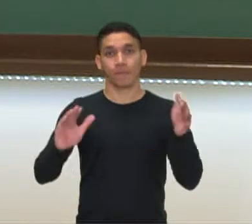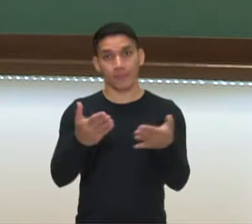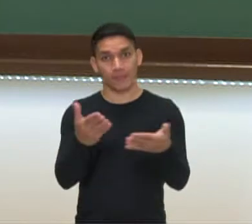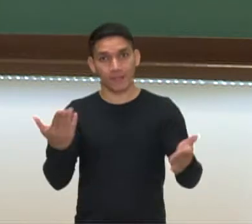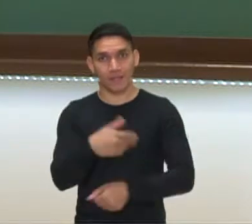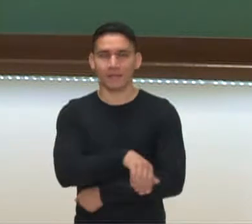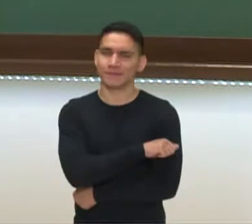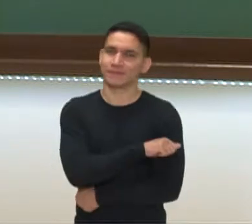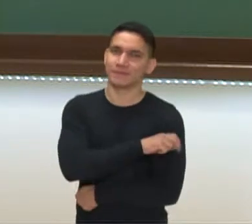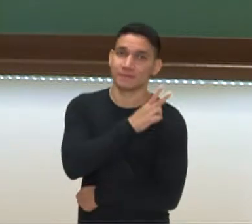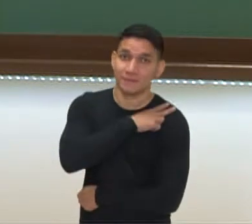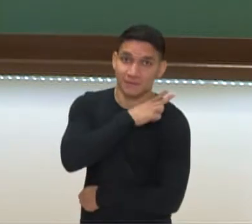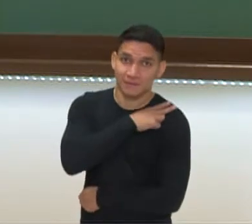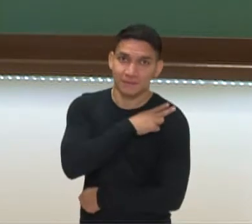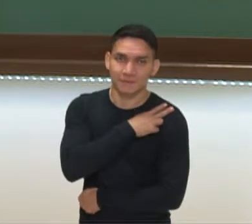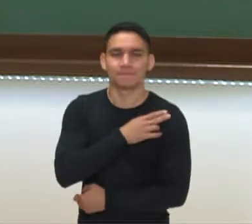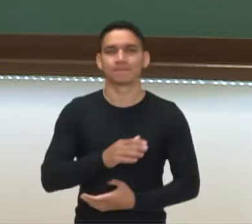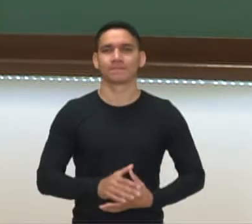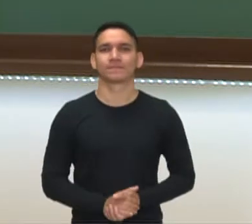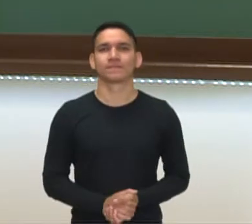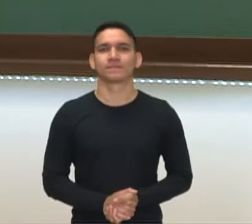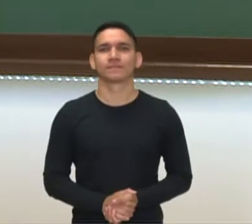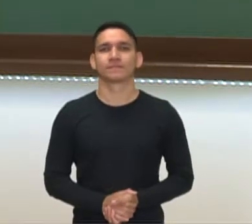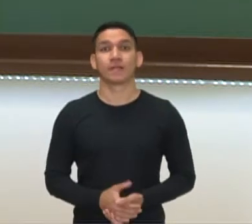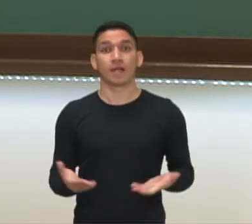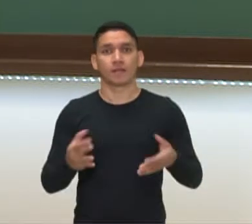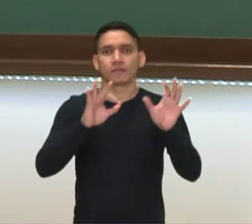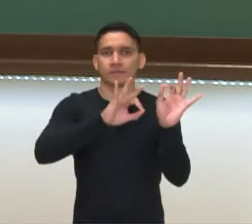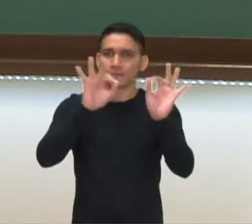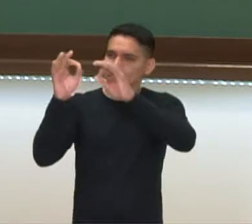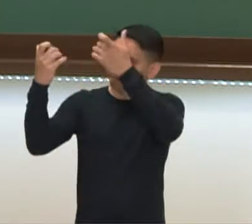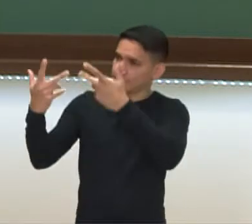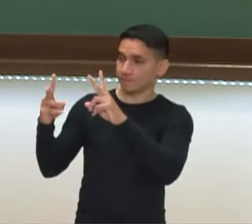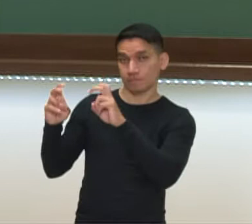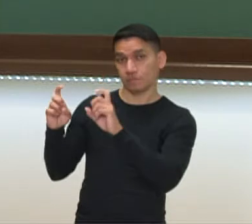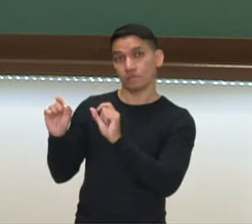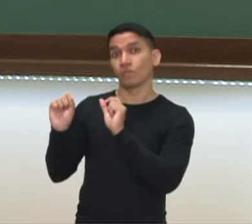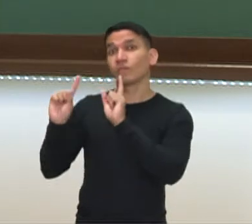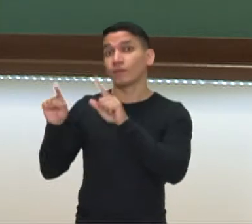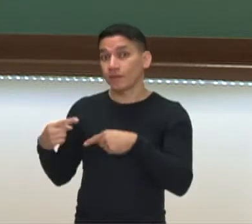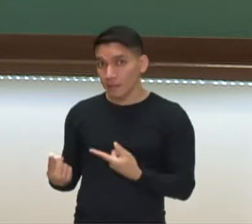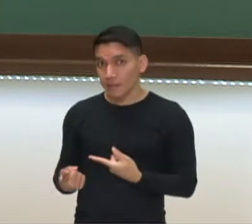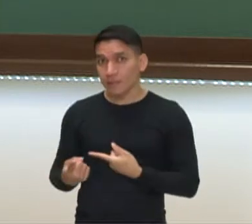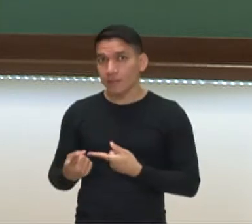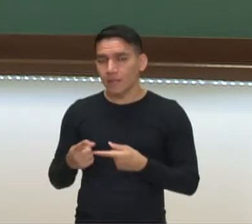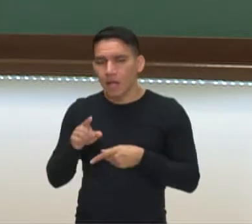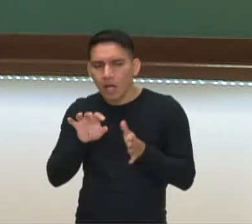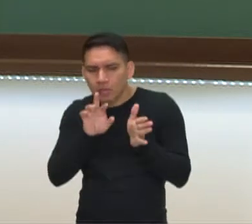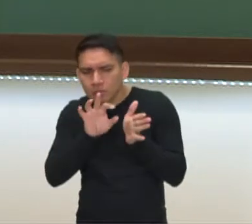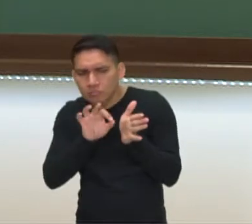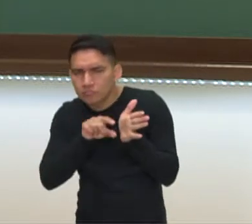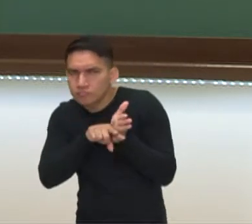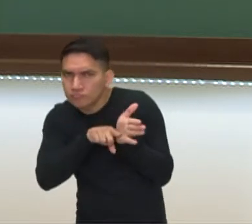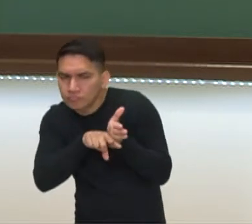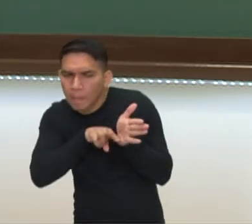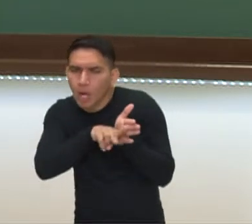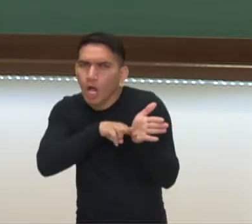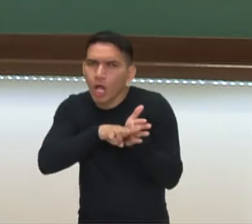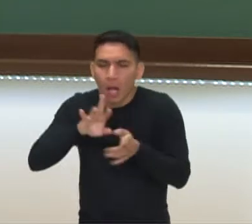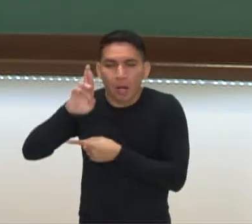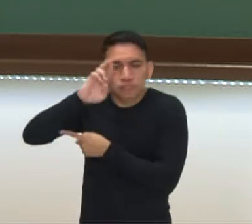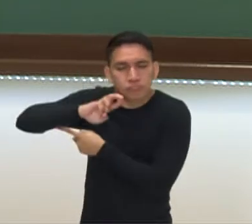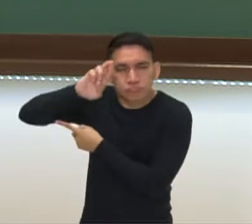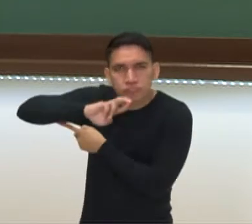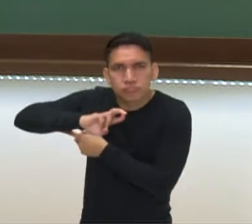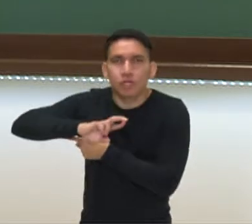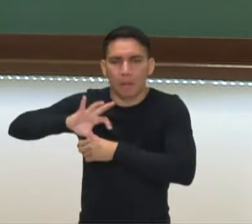Olá, estudantes da segunda série do ensino médio. Neste vídeo vamos falar sobre detetive biológico tecidos